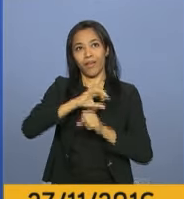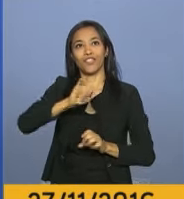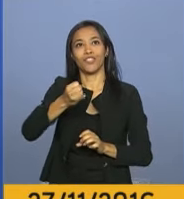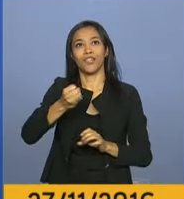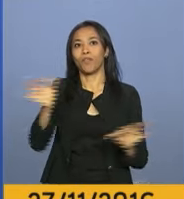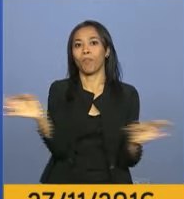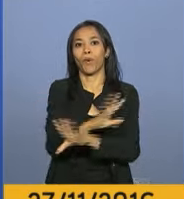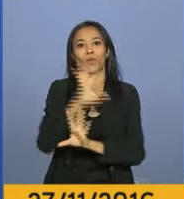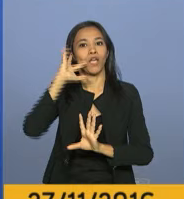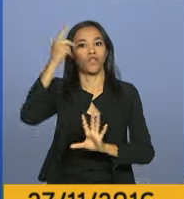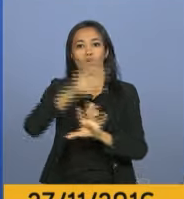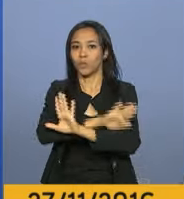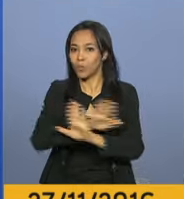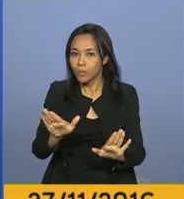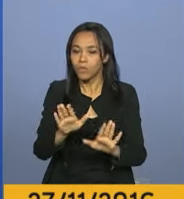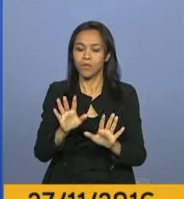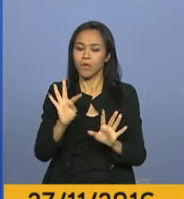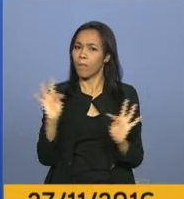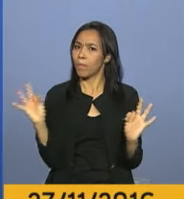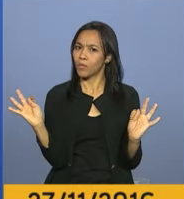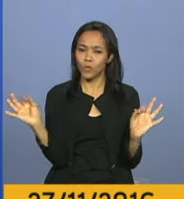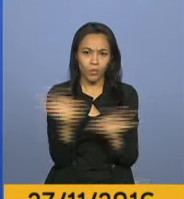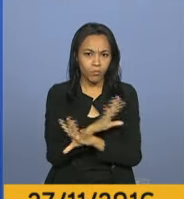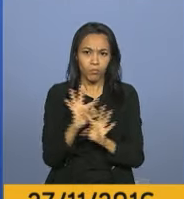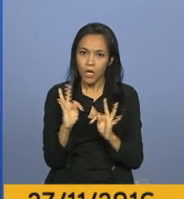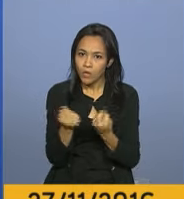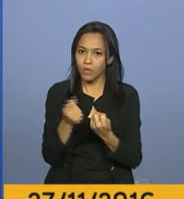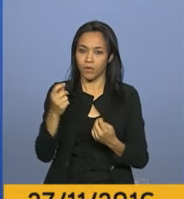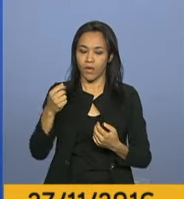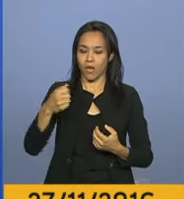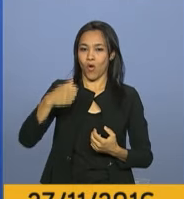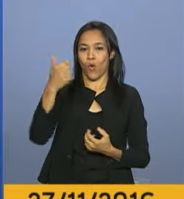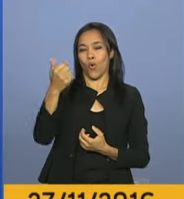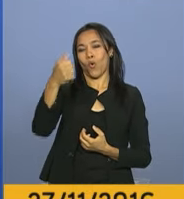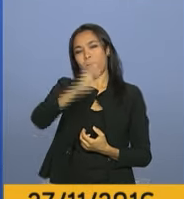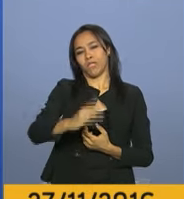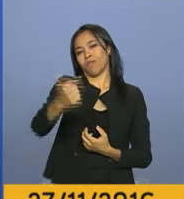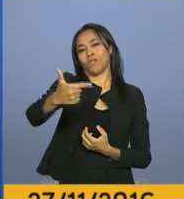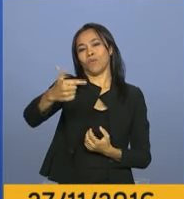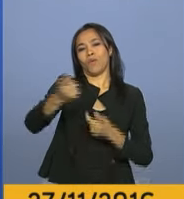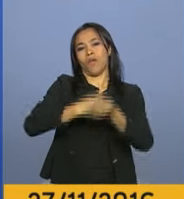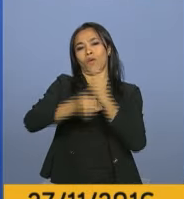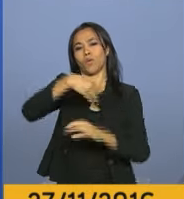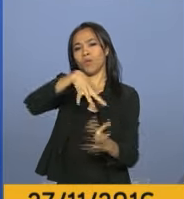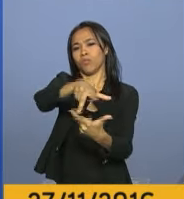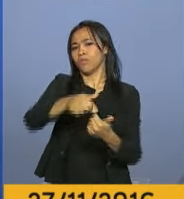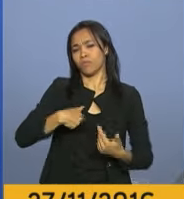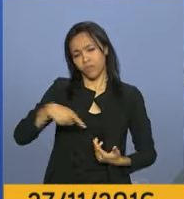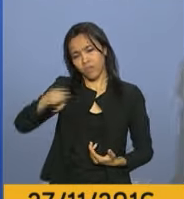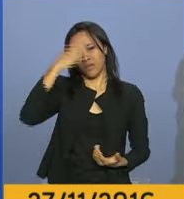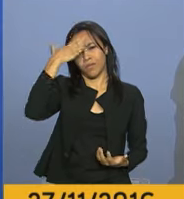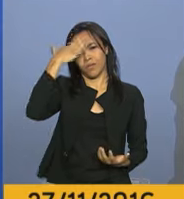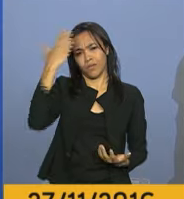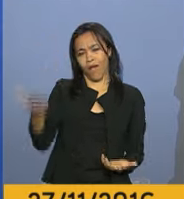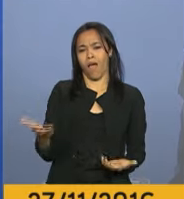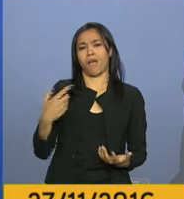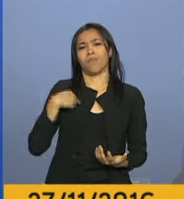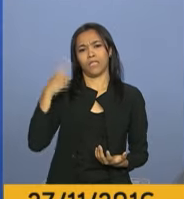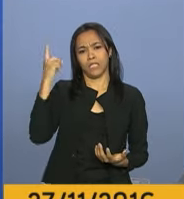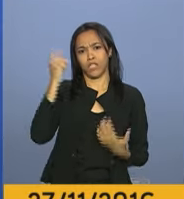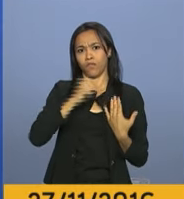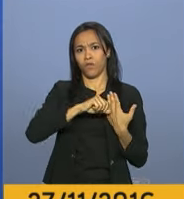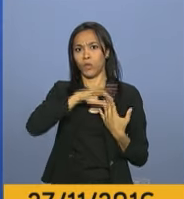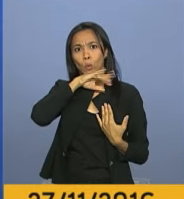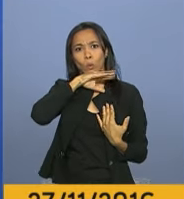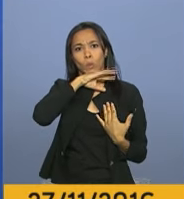resolvido. E sobre estar resolvido, o Brasil vai ser a primeira ou a segunda economia do mundo. Ninguém me diz isso. Todo mundo sabe do fel que